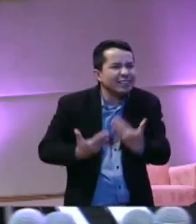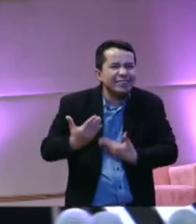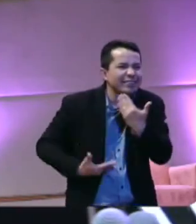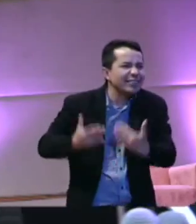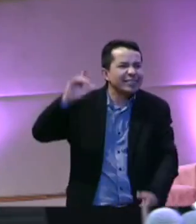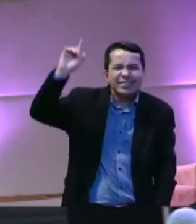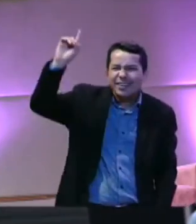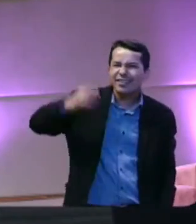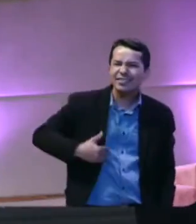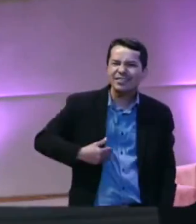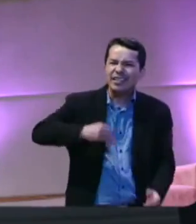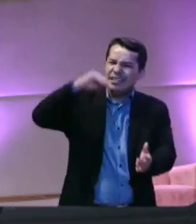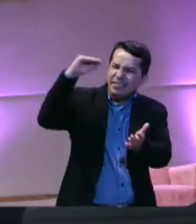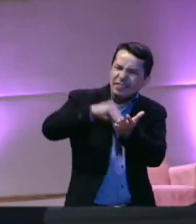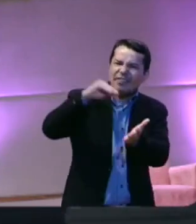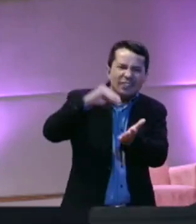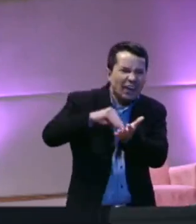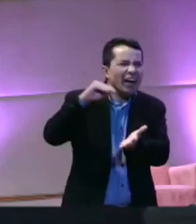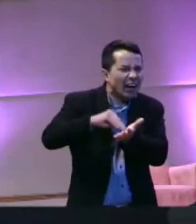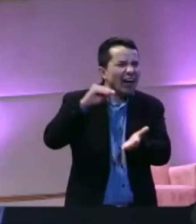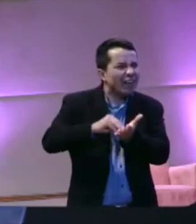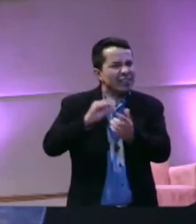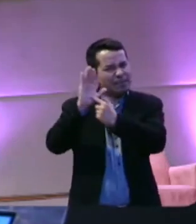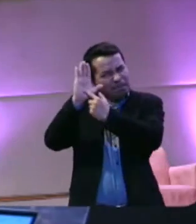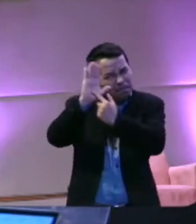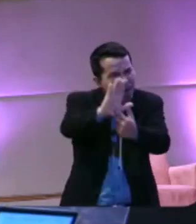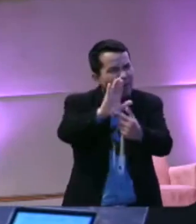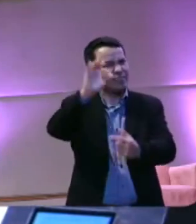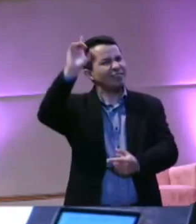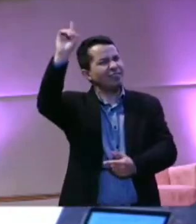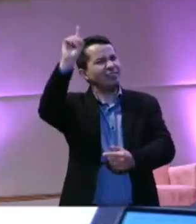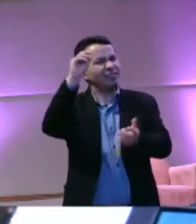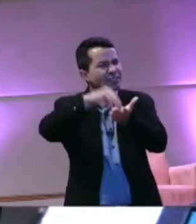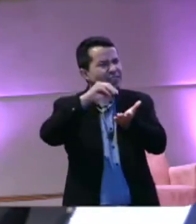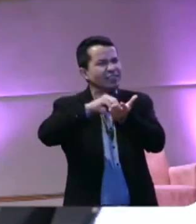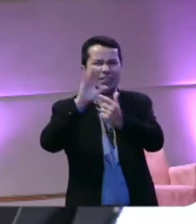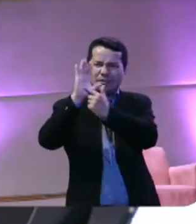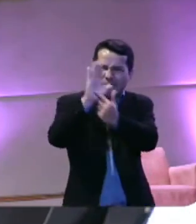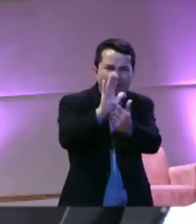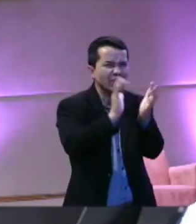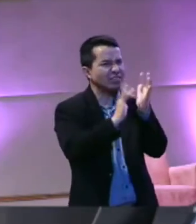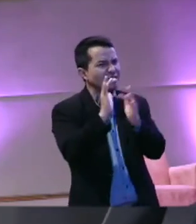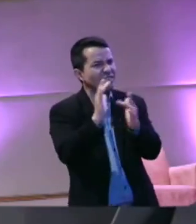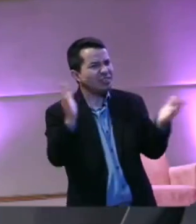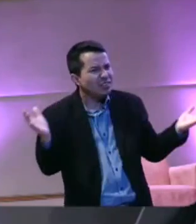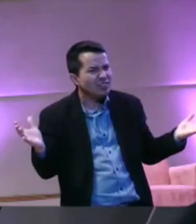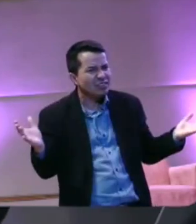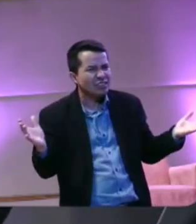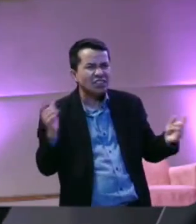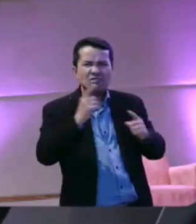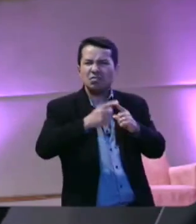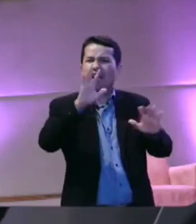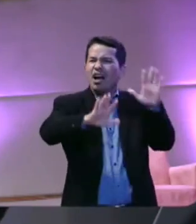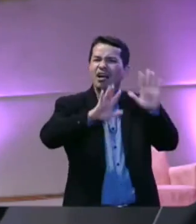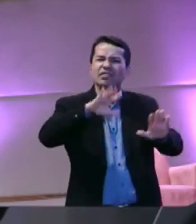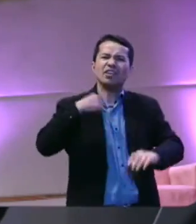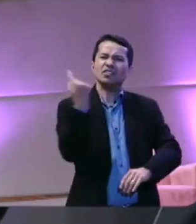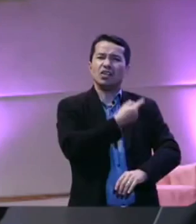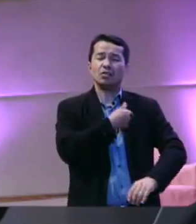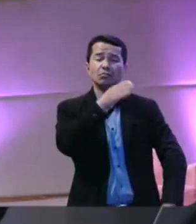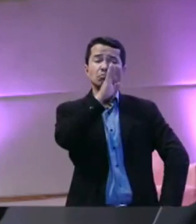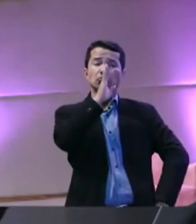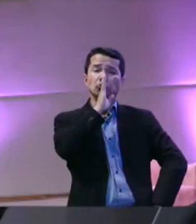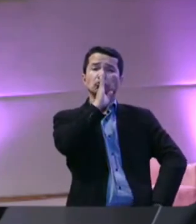e fazer acontecer um mover que não tem nada a ver com a gente, só tem a ver